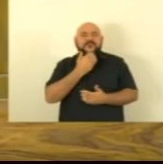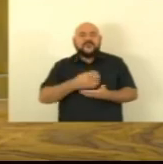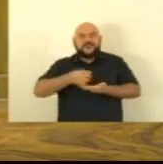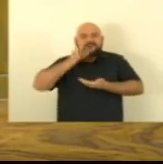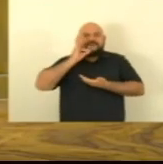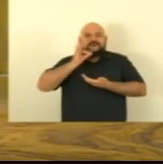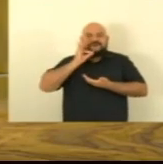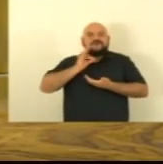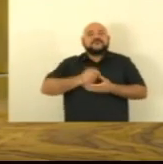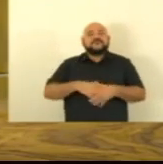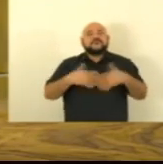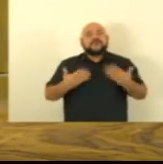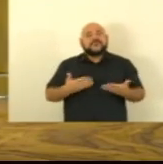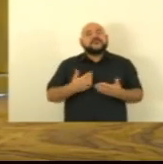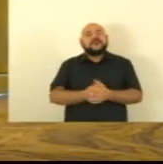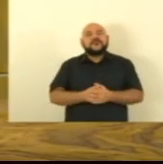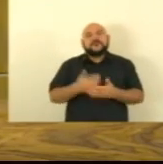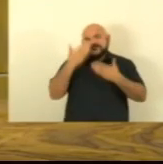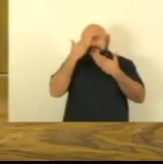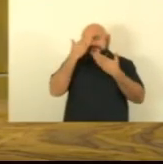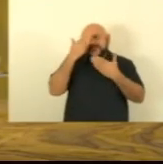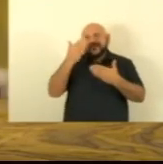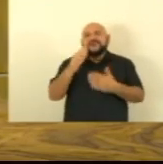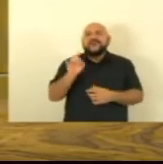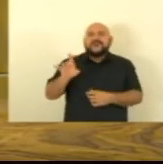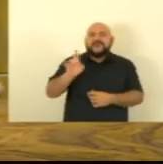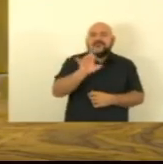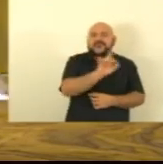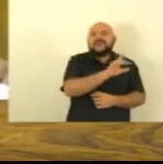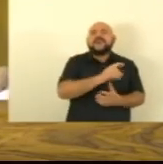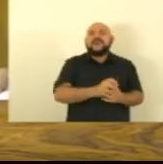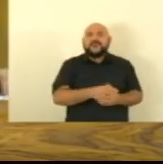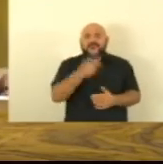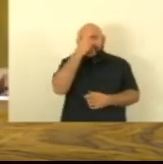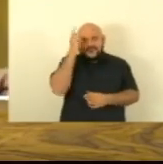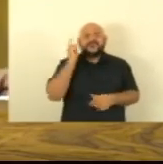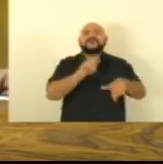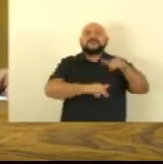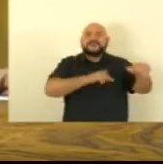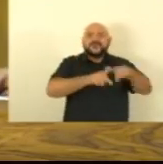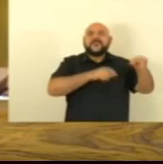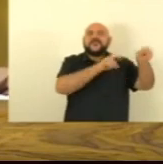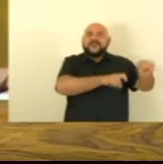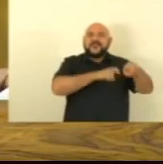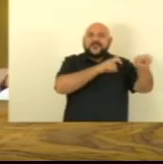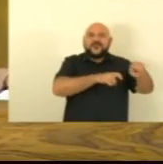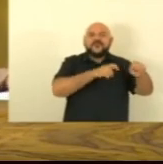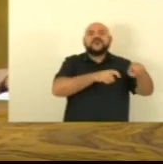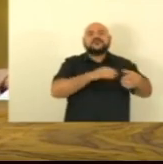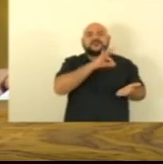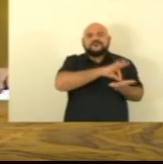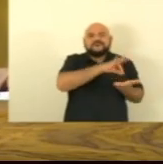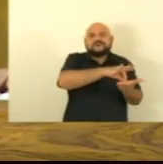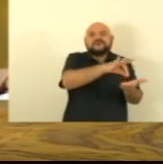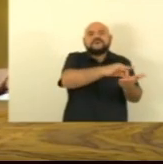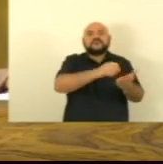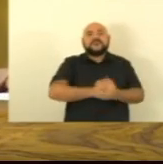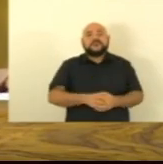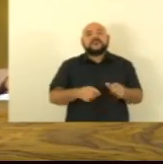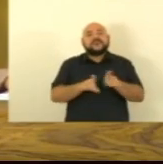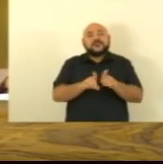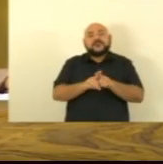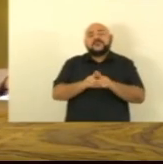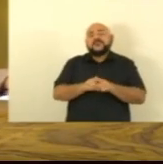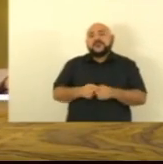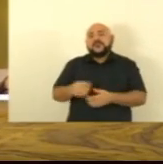meu agradecimento aos nossos agricultores, aos nossos produtores rurais, mas também ao nosso policiamento,